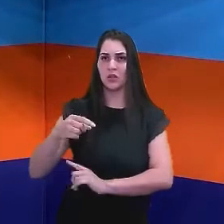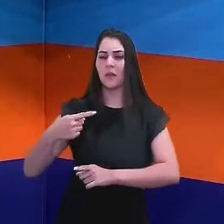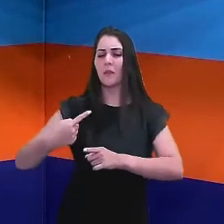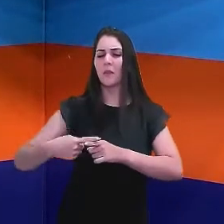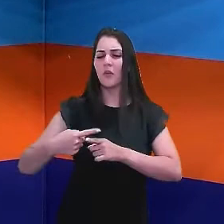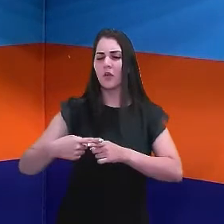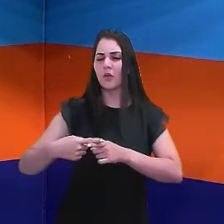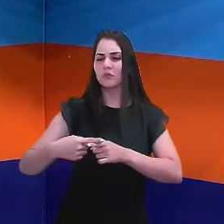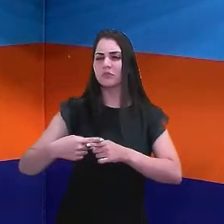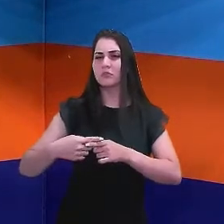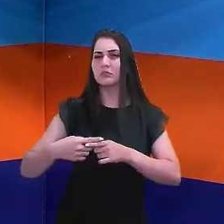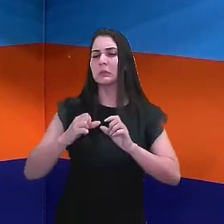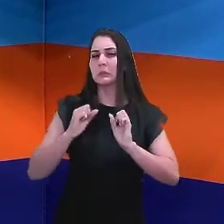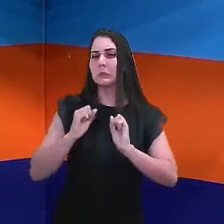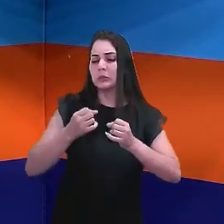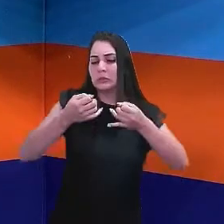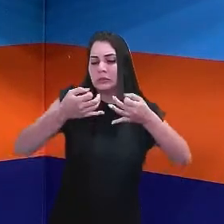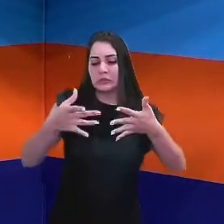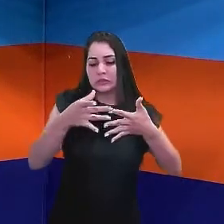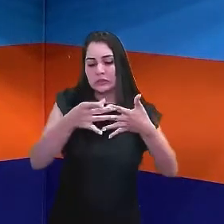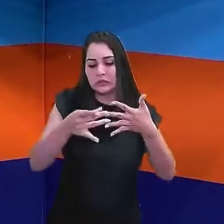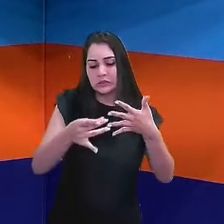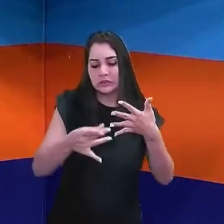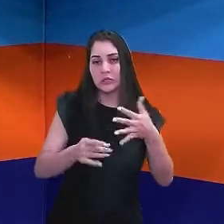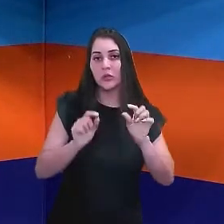vários fatores. O processo